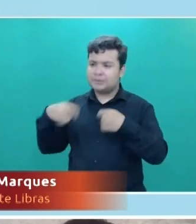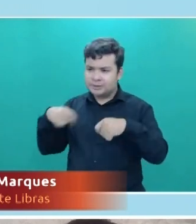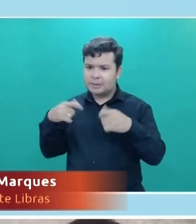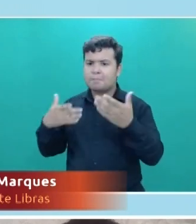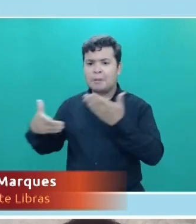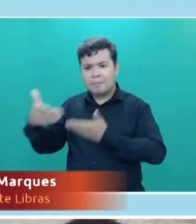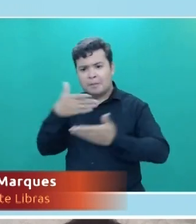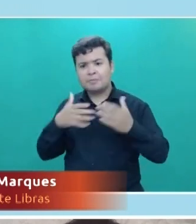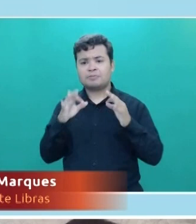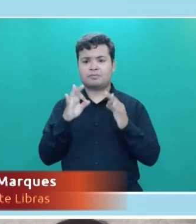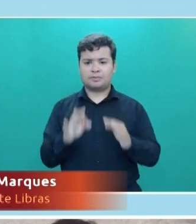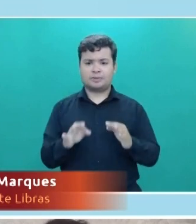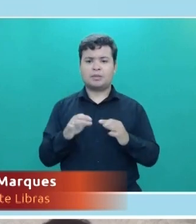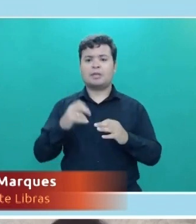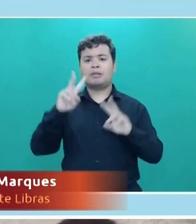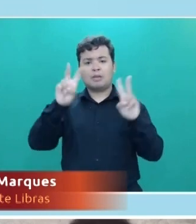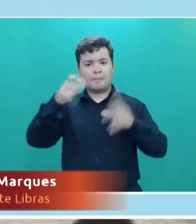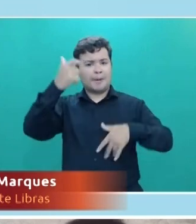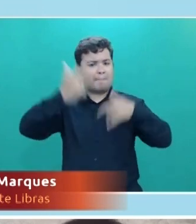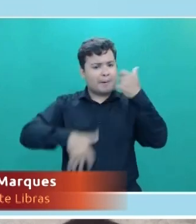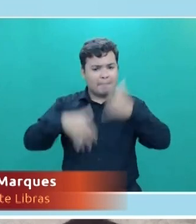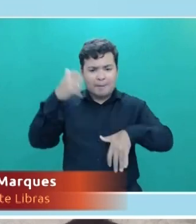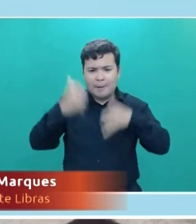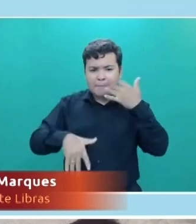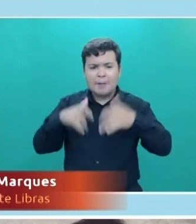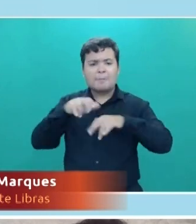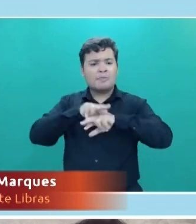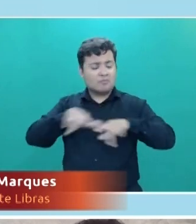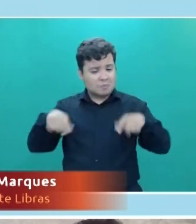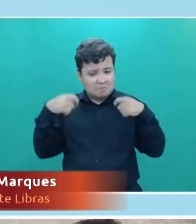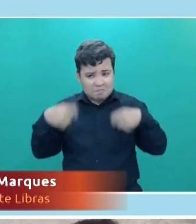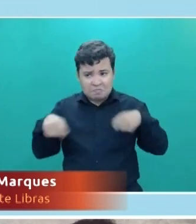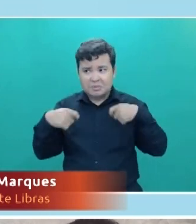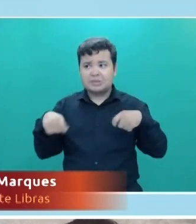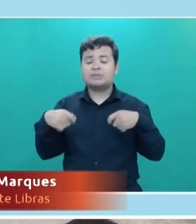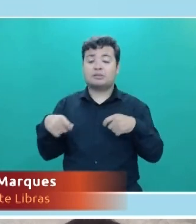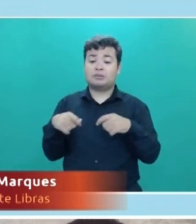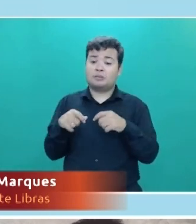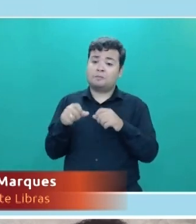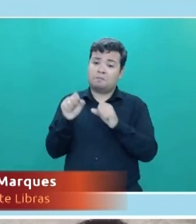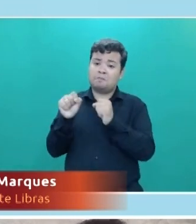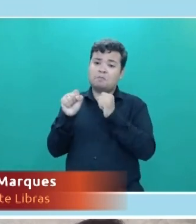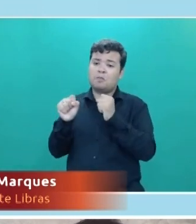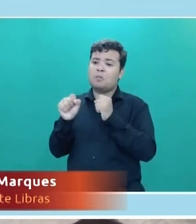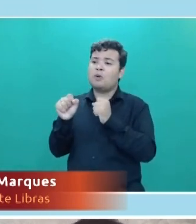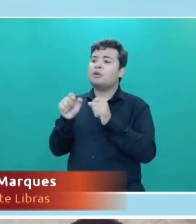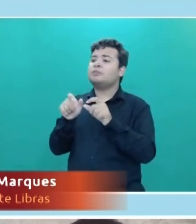é realmente falando sobre isso em diversos lugares. Talvez a gente consiga atingir um